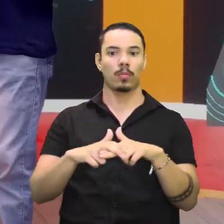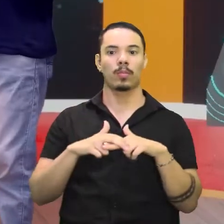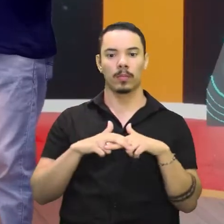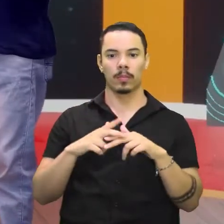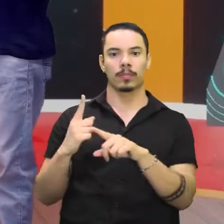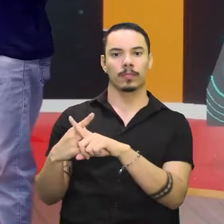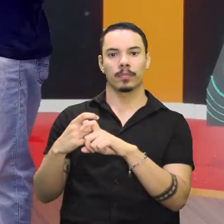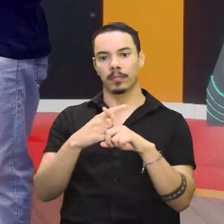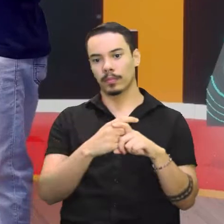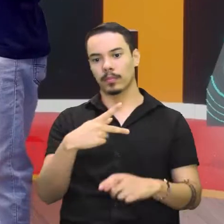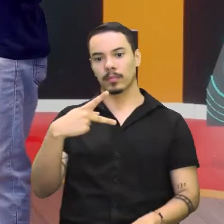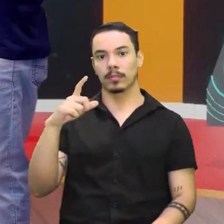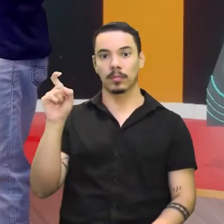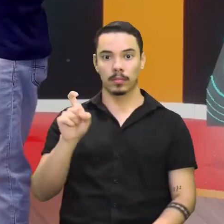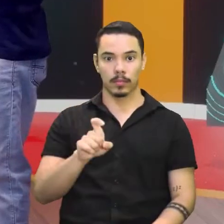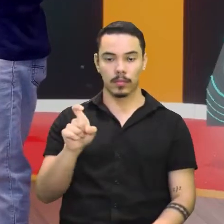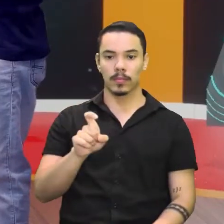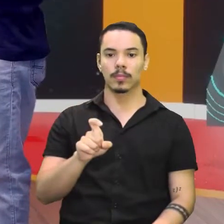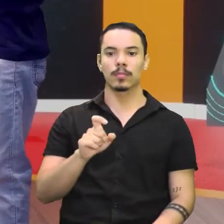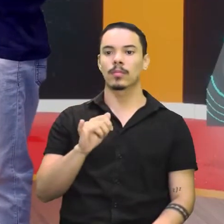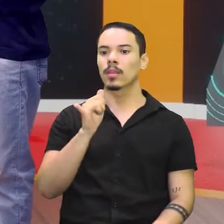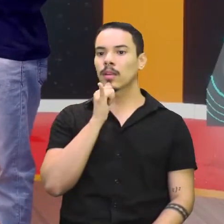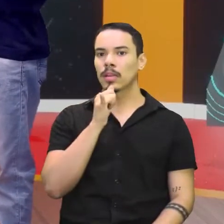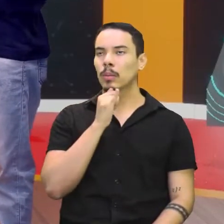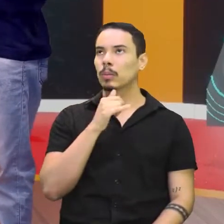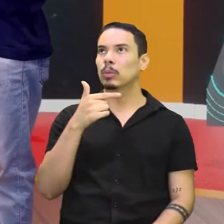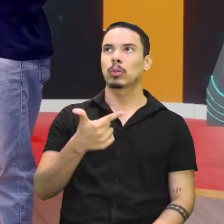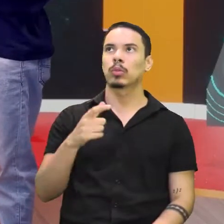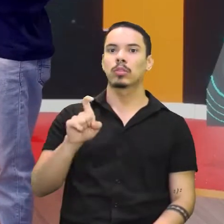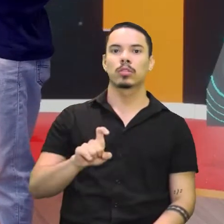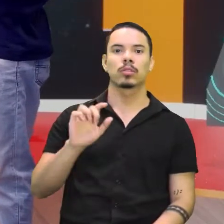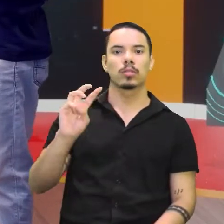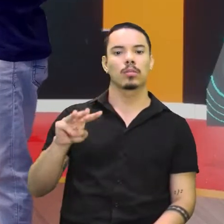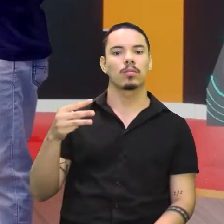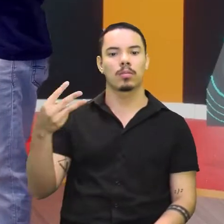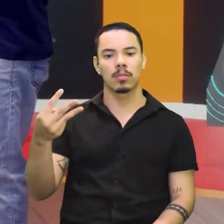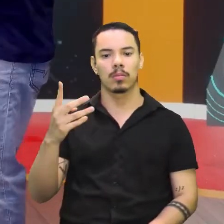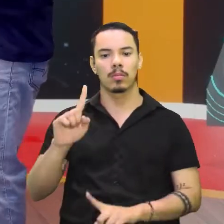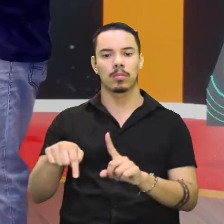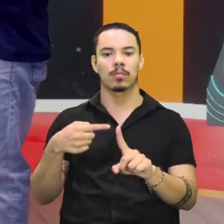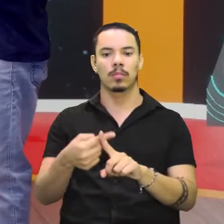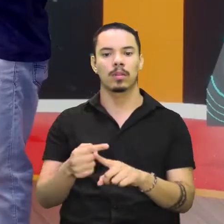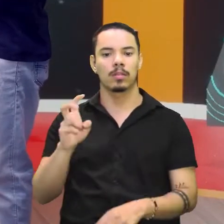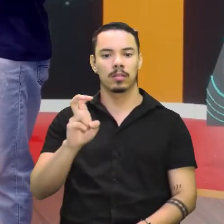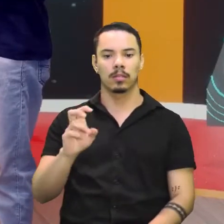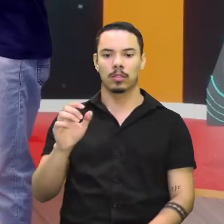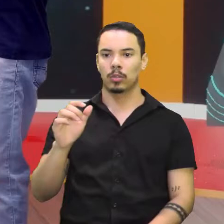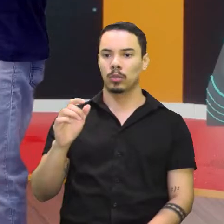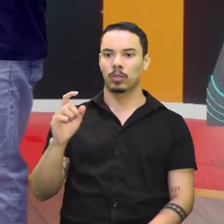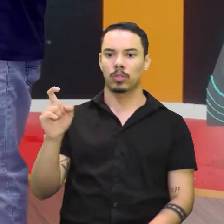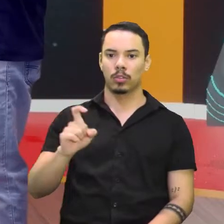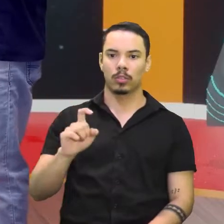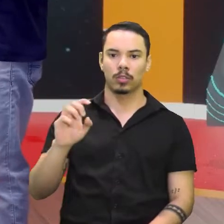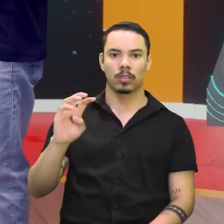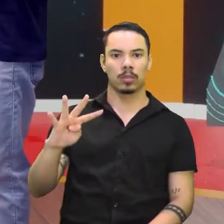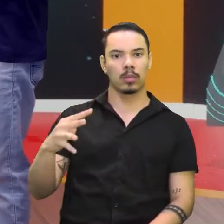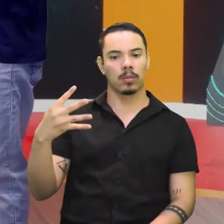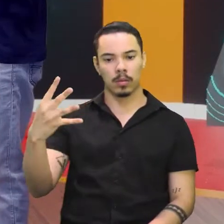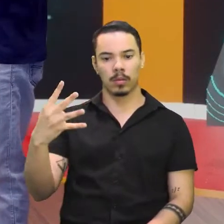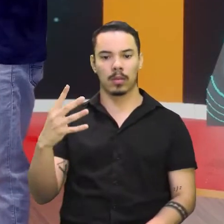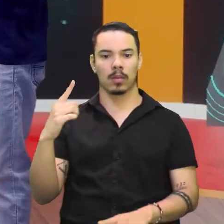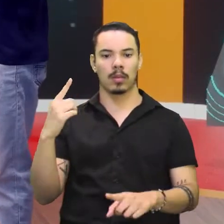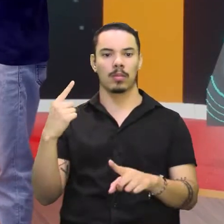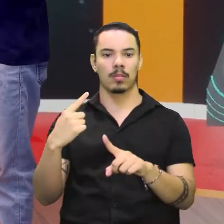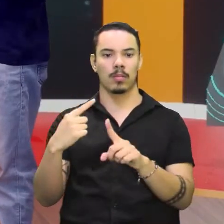x, 2x ao cubo mais 5x ao quadrado mais 4x mais 3,